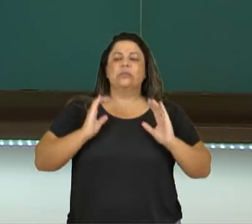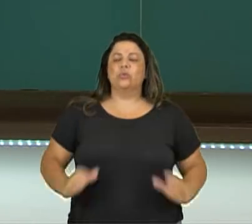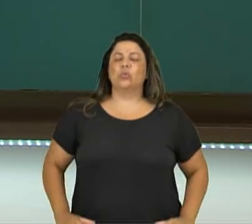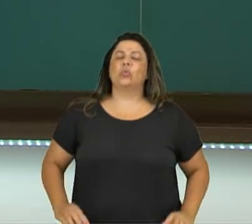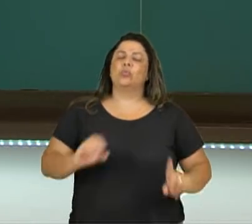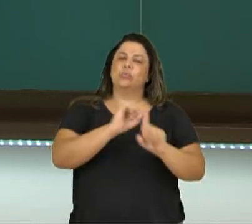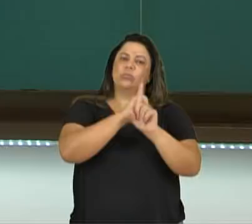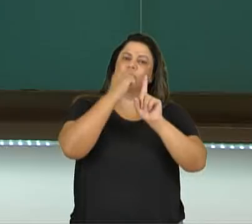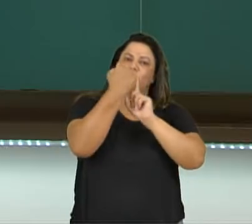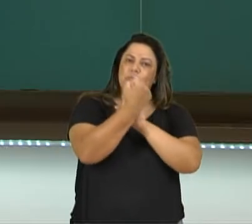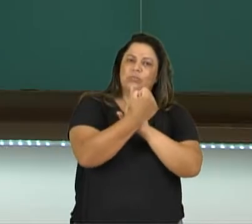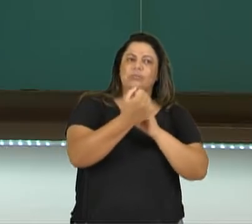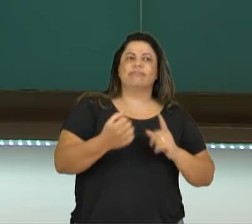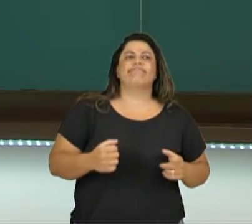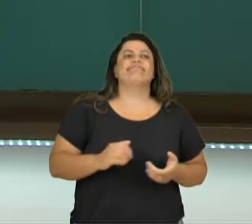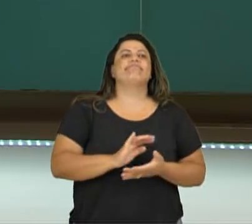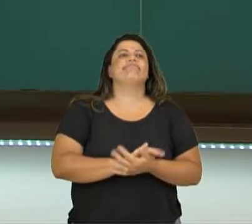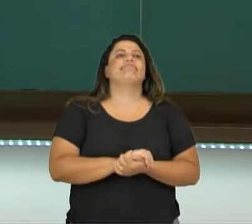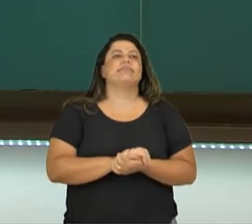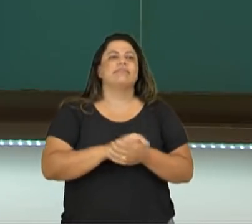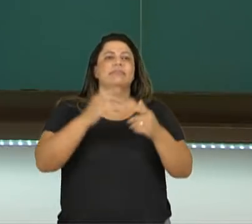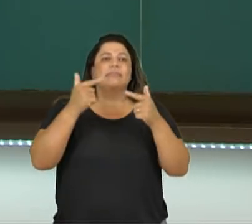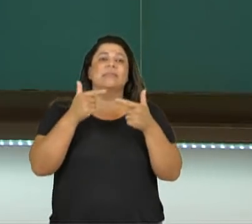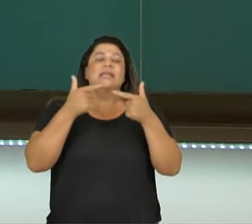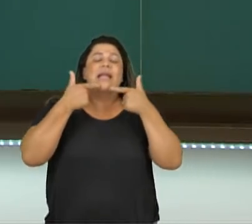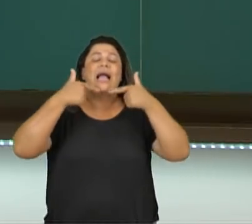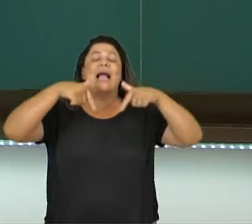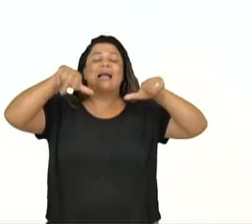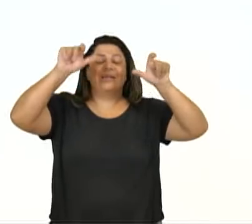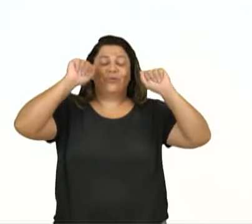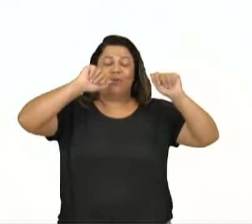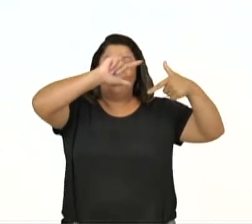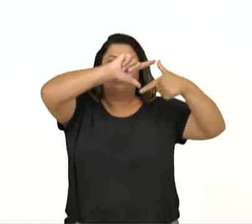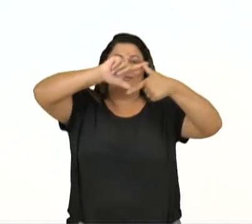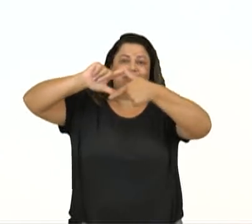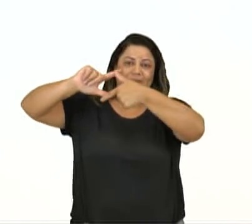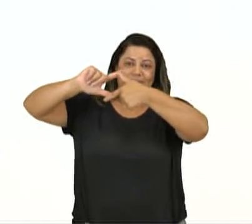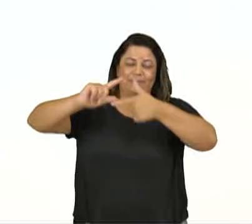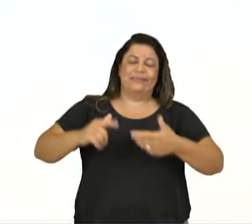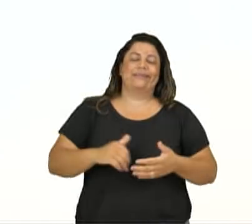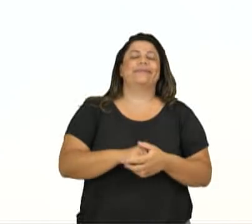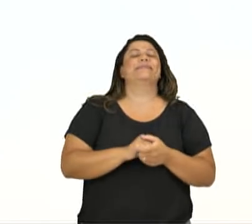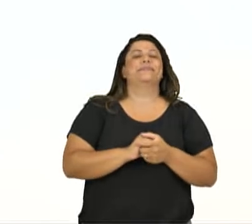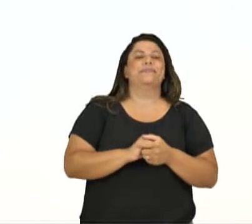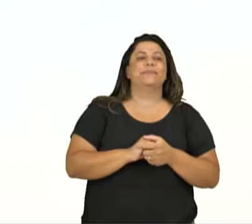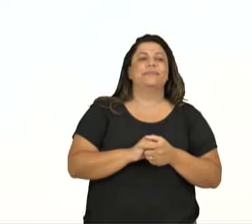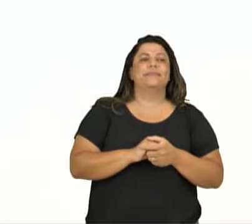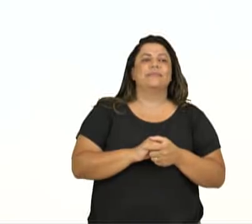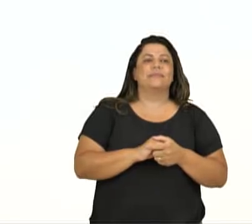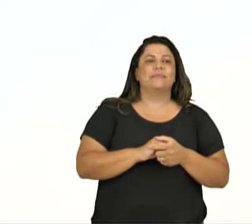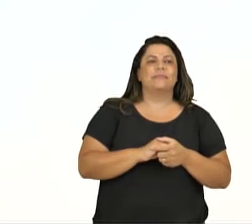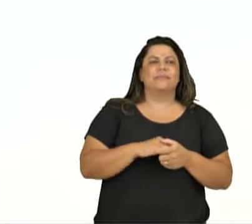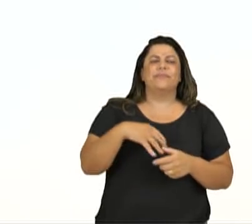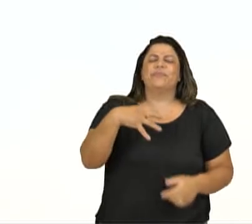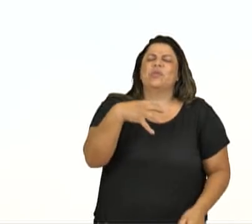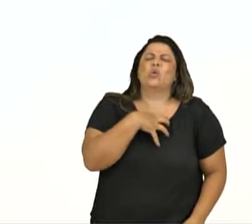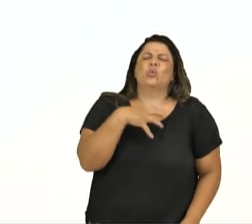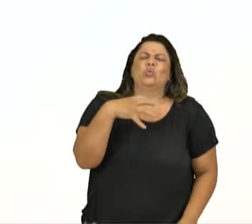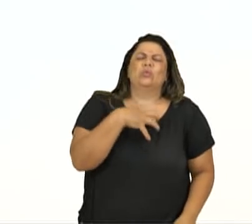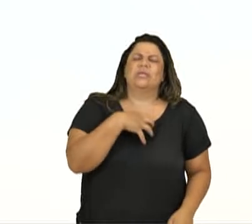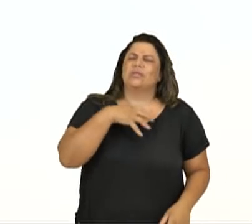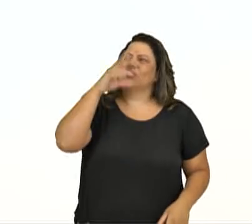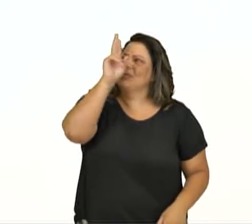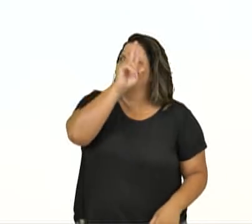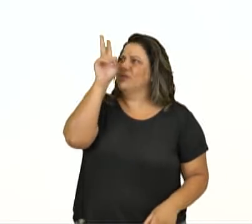social. E a linguagem dos quadrinhos, para a gente retomar, pessoal. Então vamos ler aqui comigo. Os sentidos nas histórias